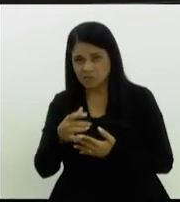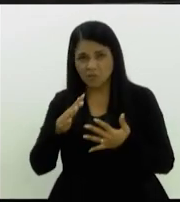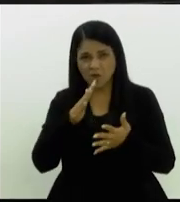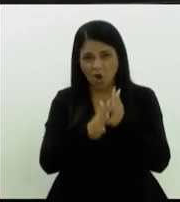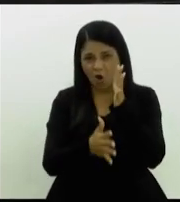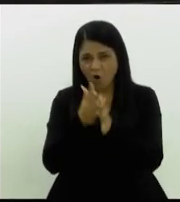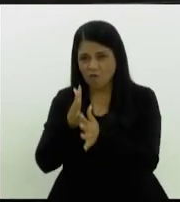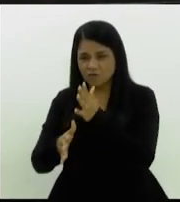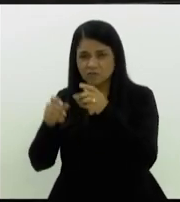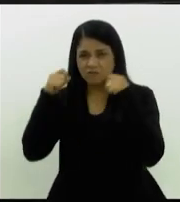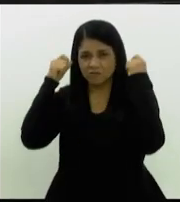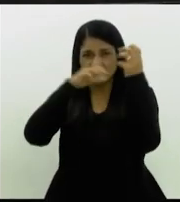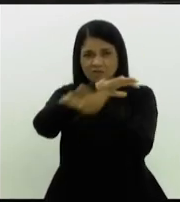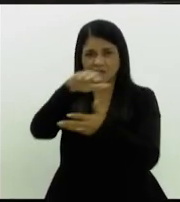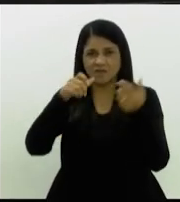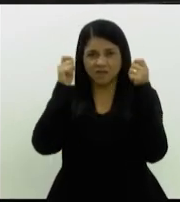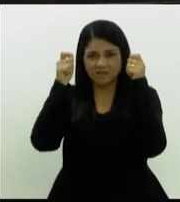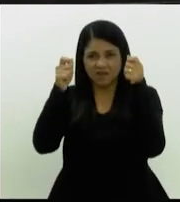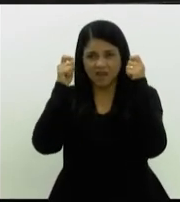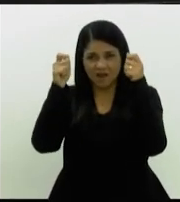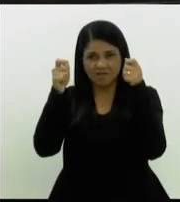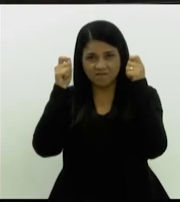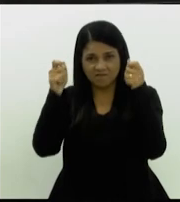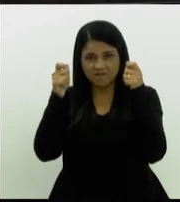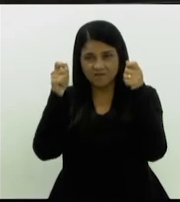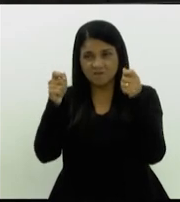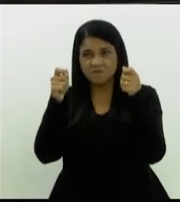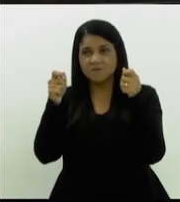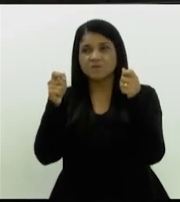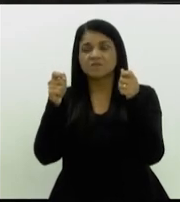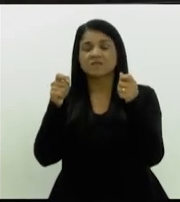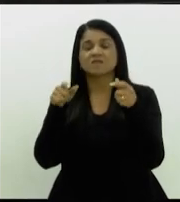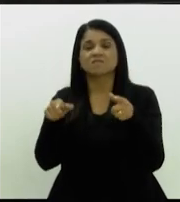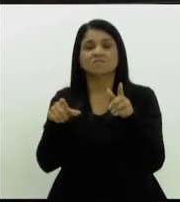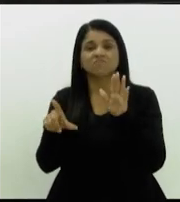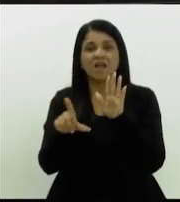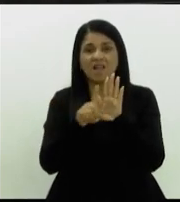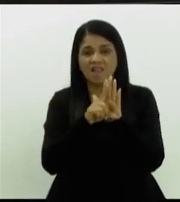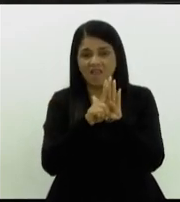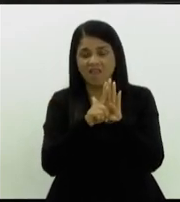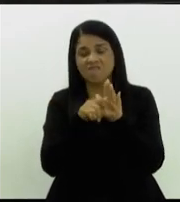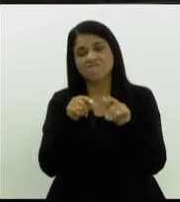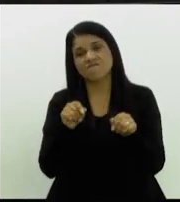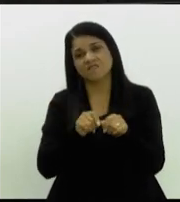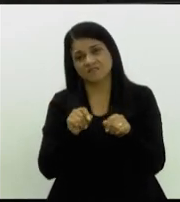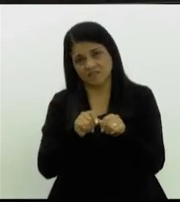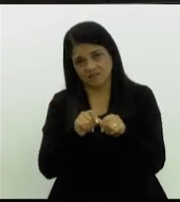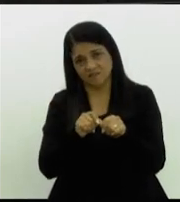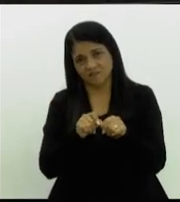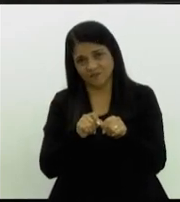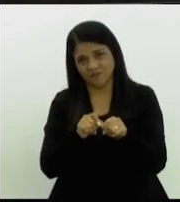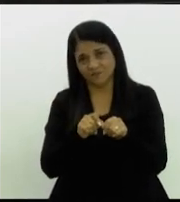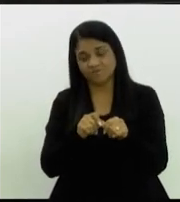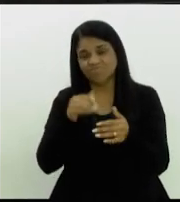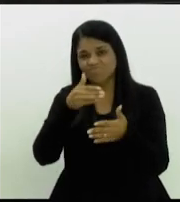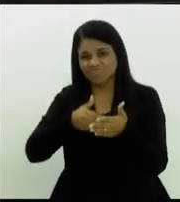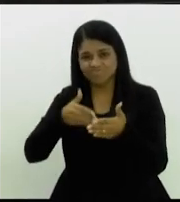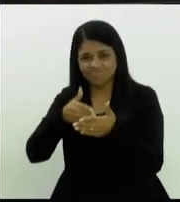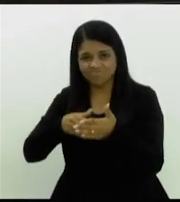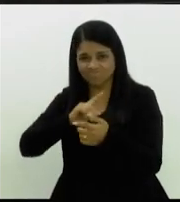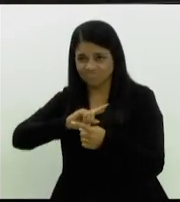ditos grevistas na pseudo-operação dentro da lei fizeram. A violação que ocorreu ali